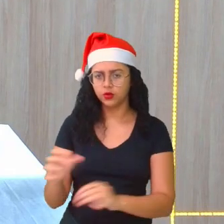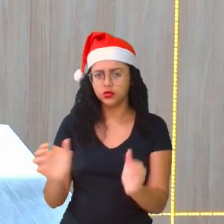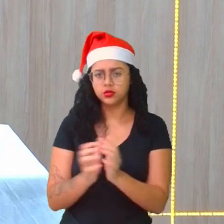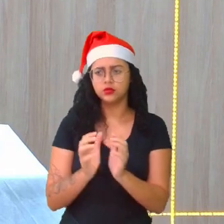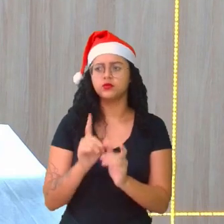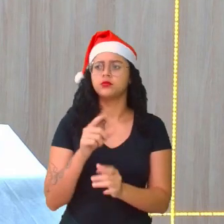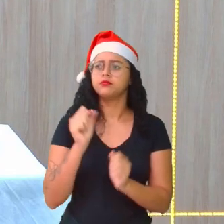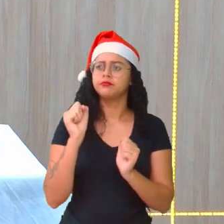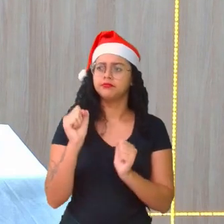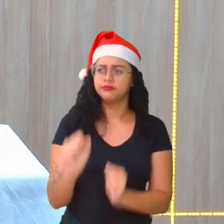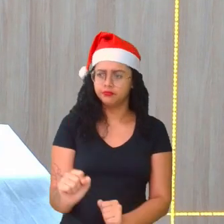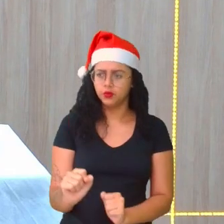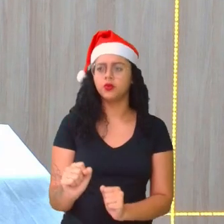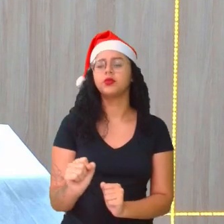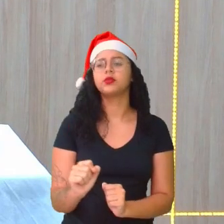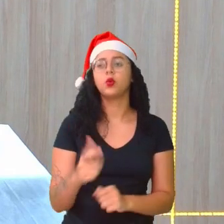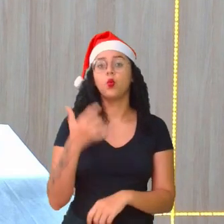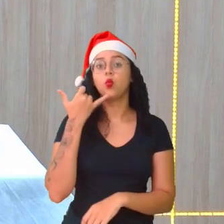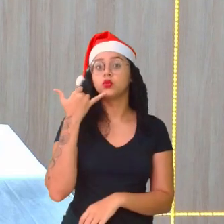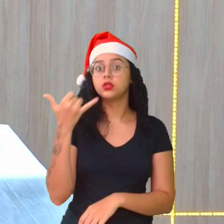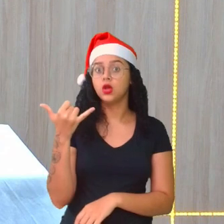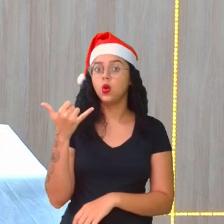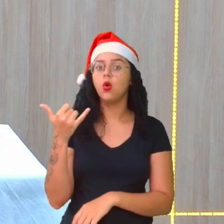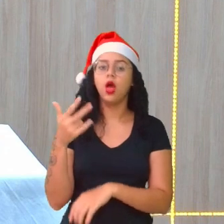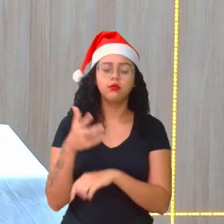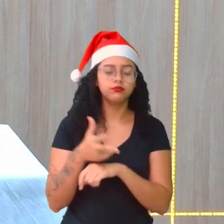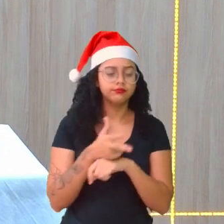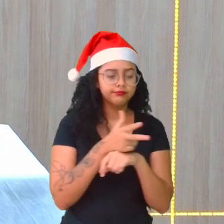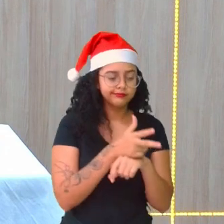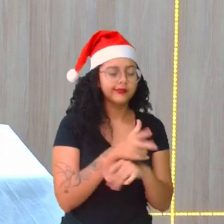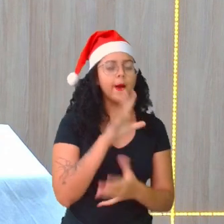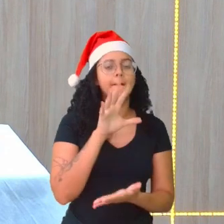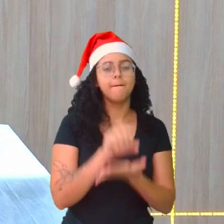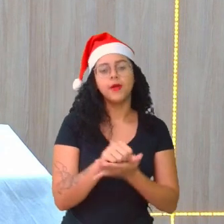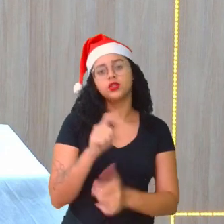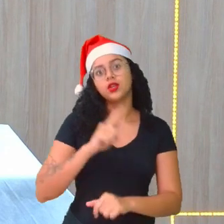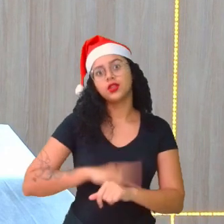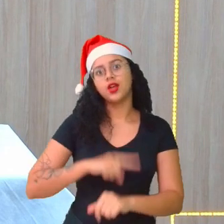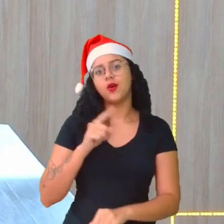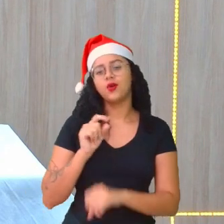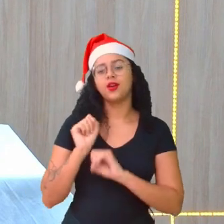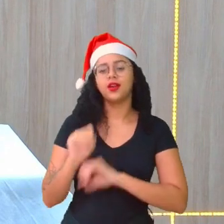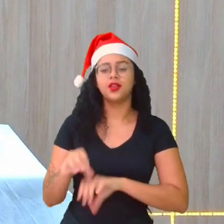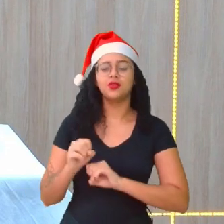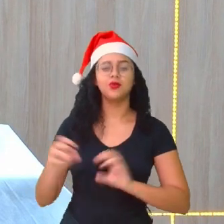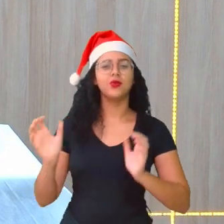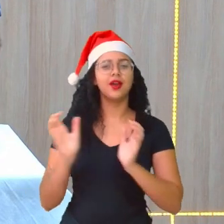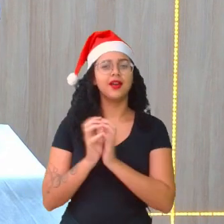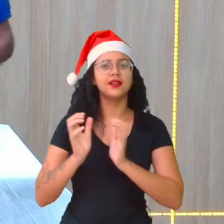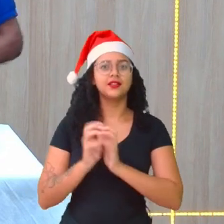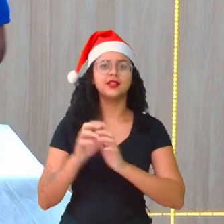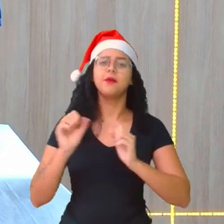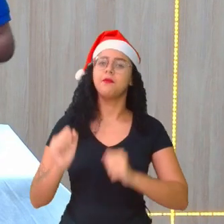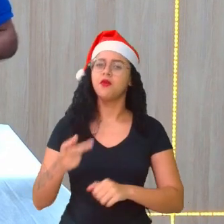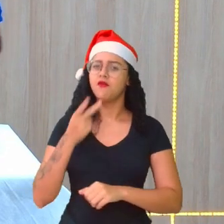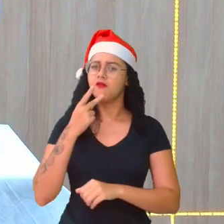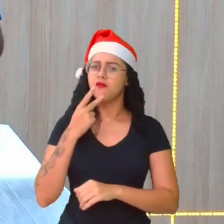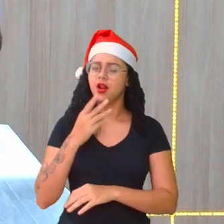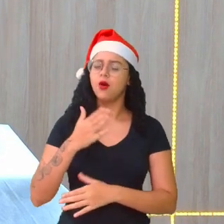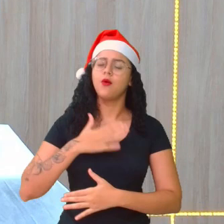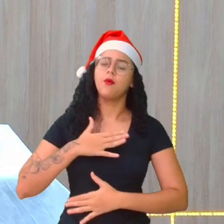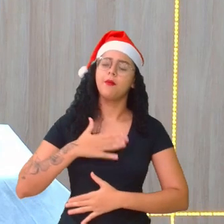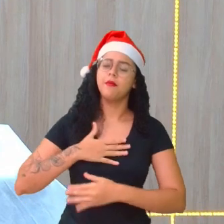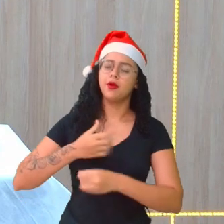sim. Vim aqui, colocar a câmera do teu QR Code e baixar o aplicativo Educa Recife e falar diretamente com o Ricardinho. Olha que